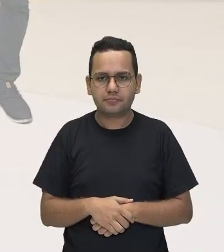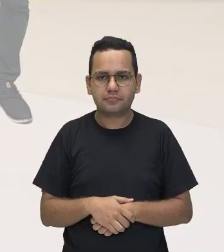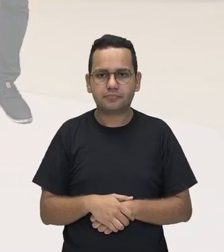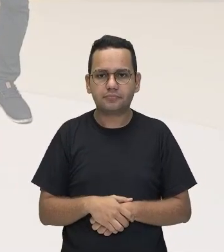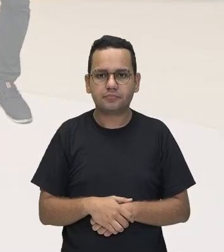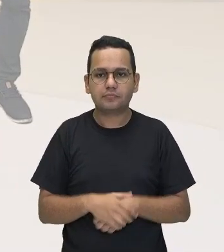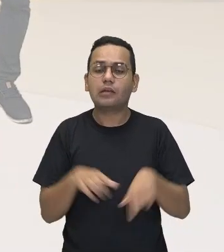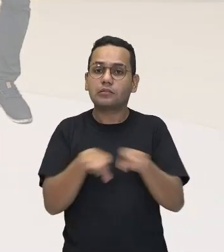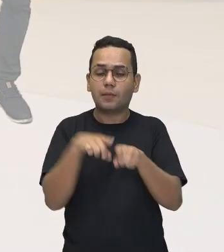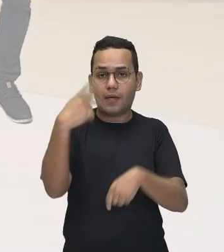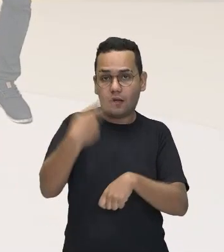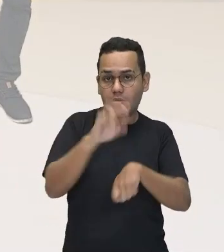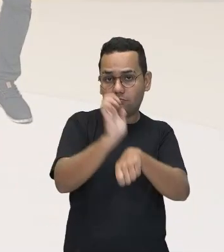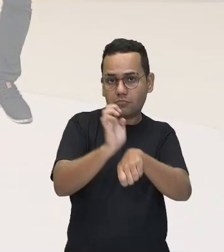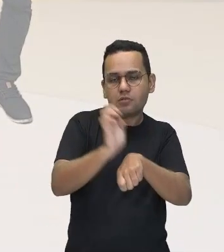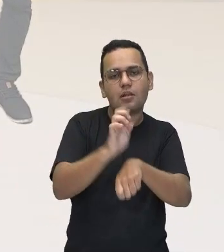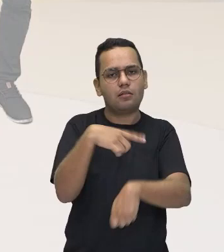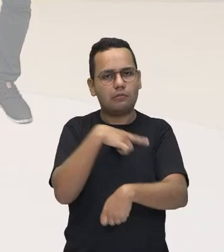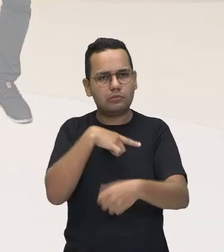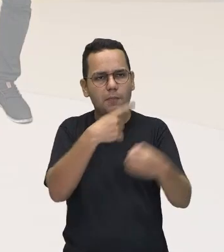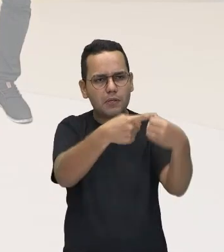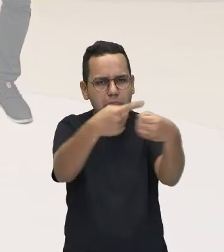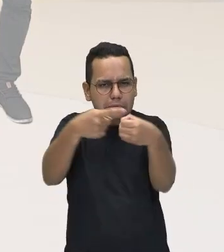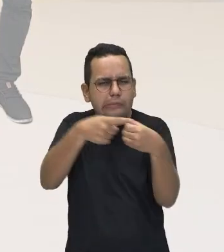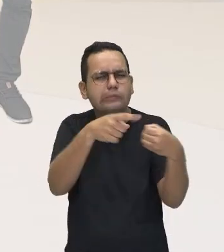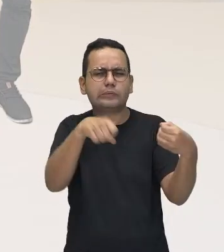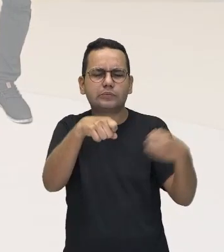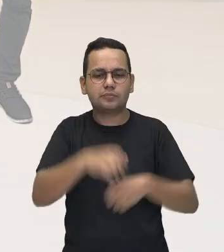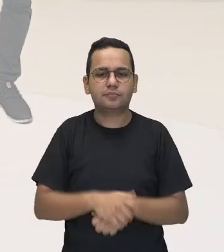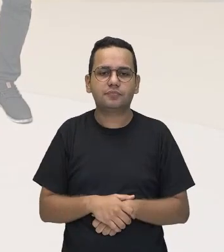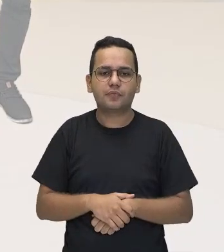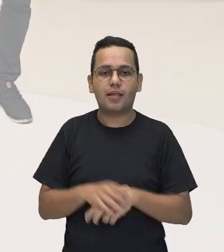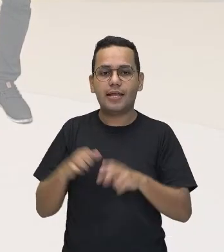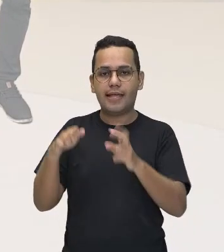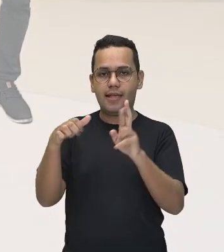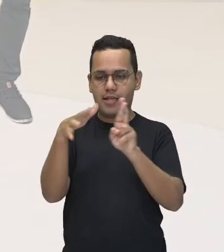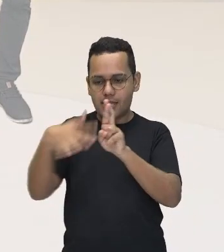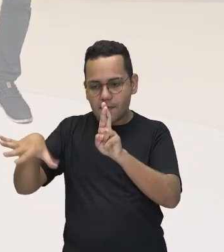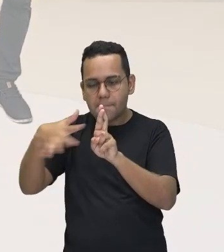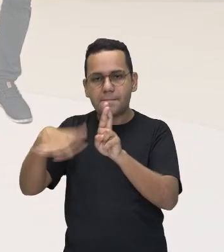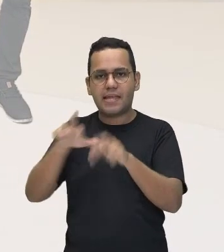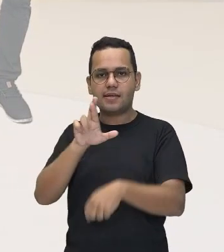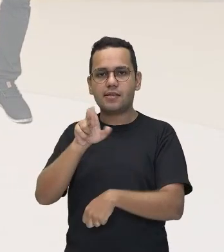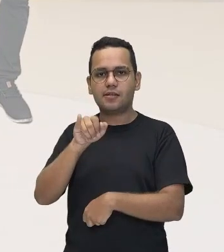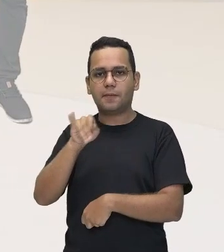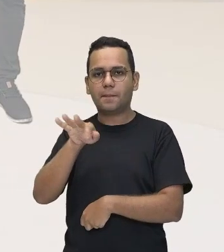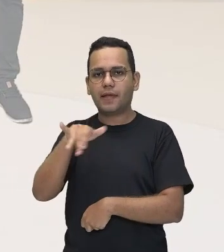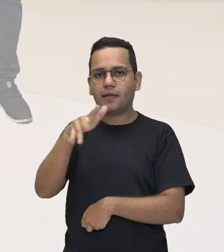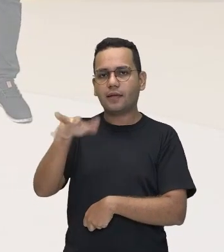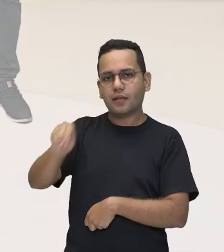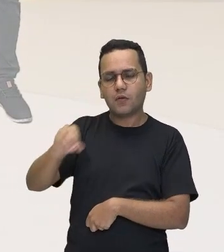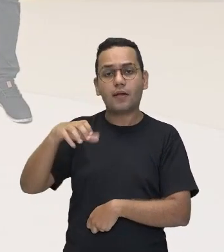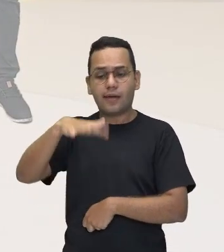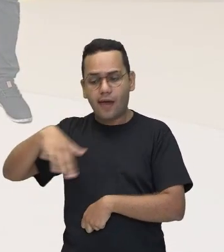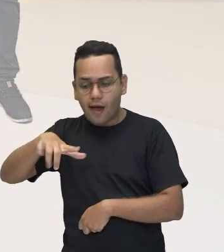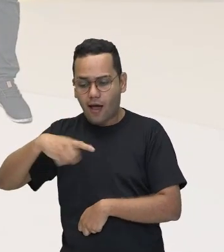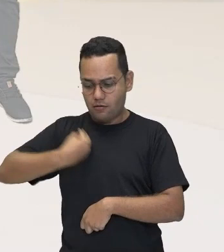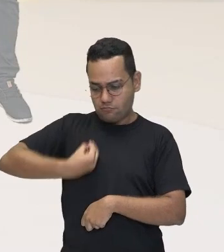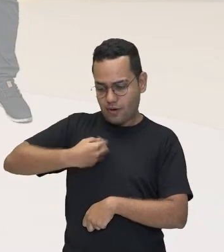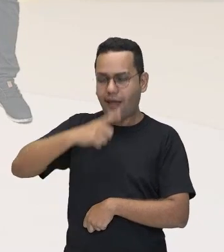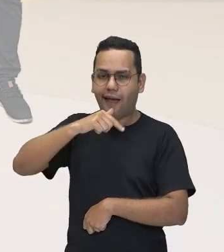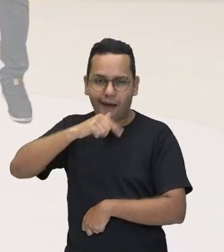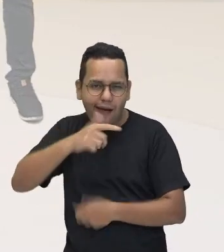quilombos pelo interior do estado, né? Temos também os ribeirinhos, que habitam ali as margens dos rios e dependem da pesca e